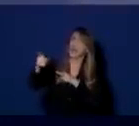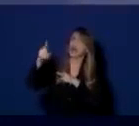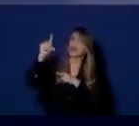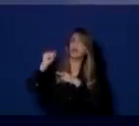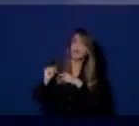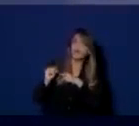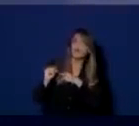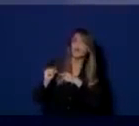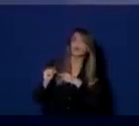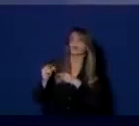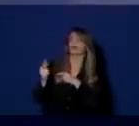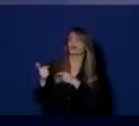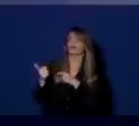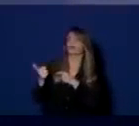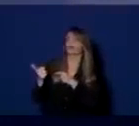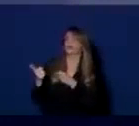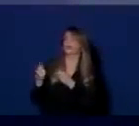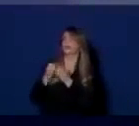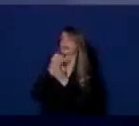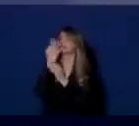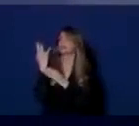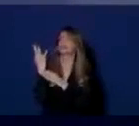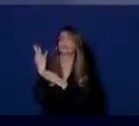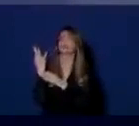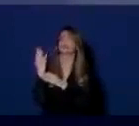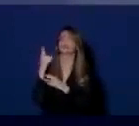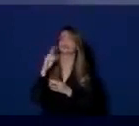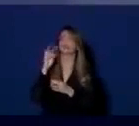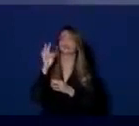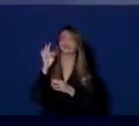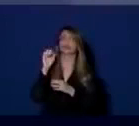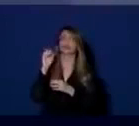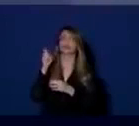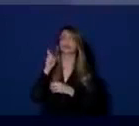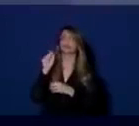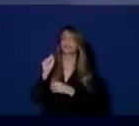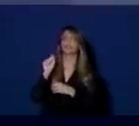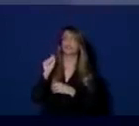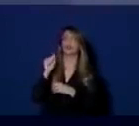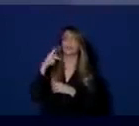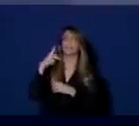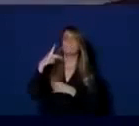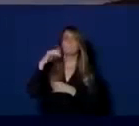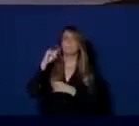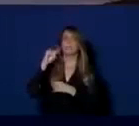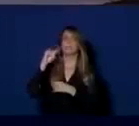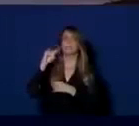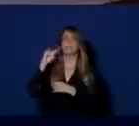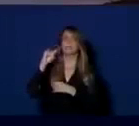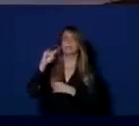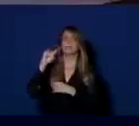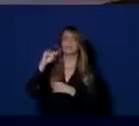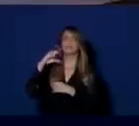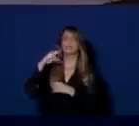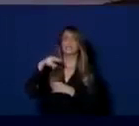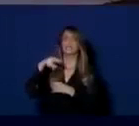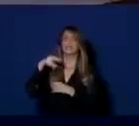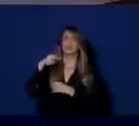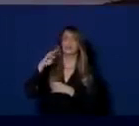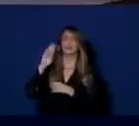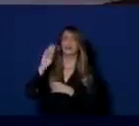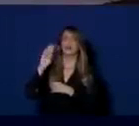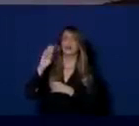para quantificar, por exemplo, a taxa de juro do TIPS, né, que é o papel indexado à inflação americana, igual a nossa NTN-B, ela